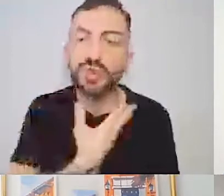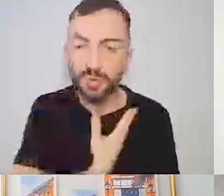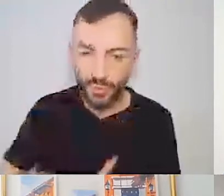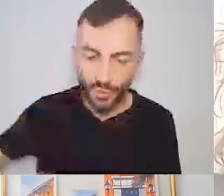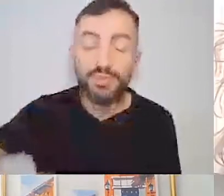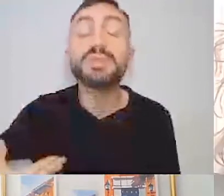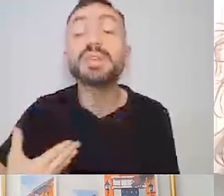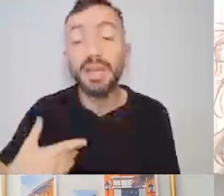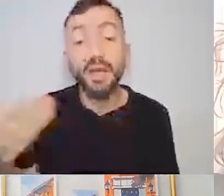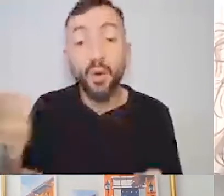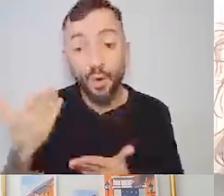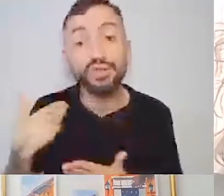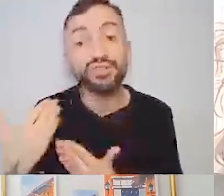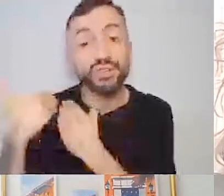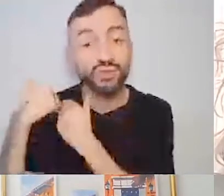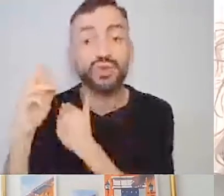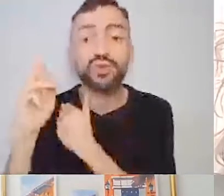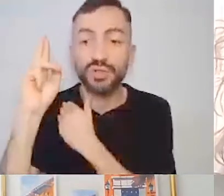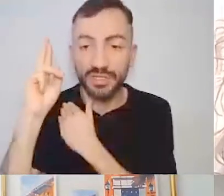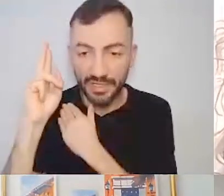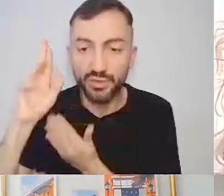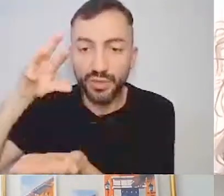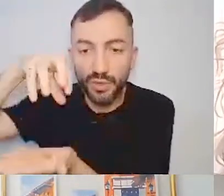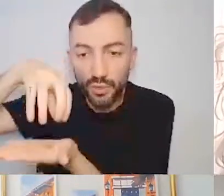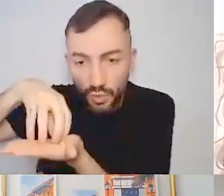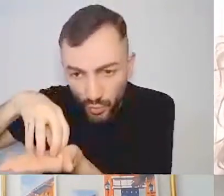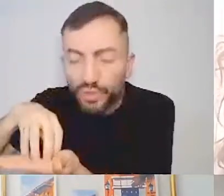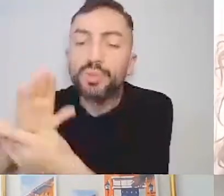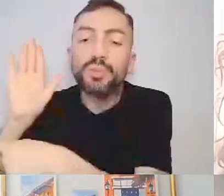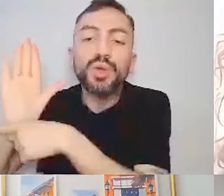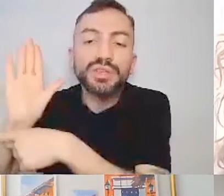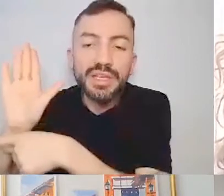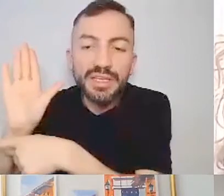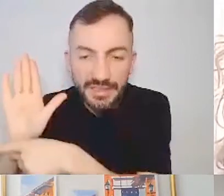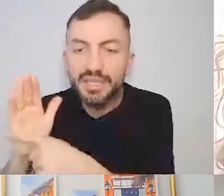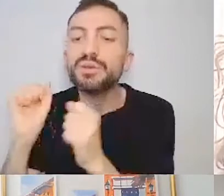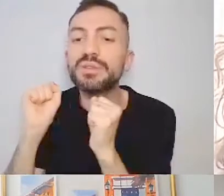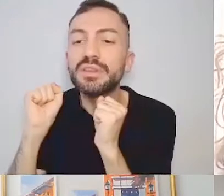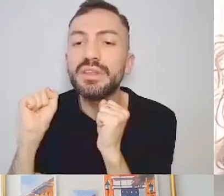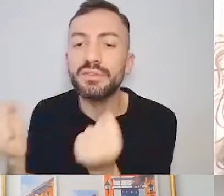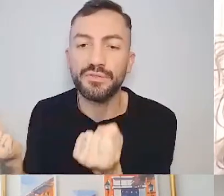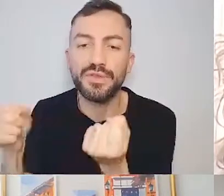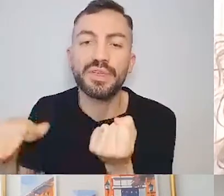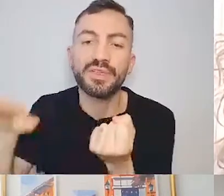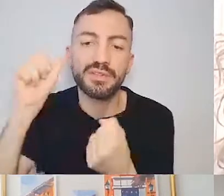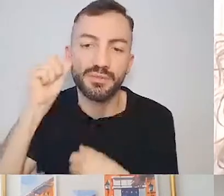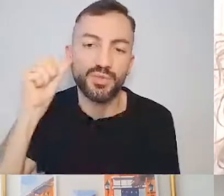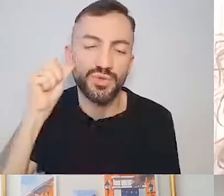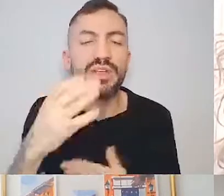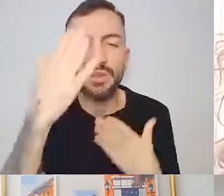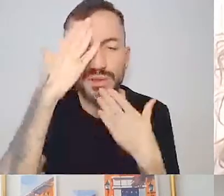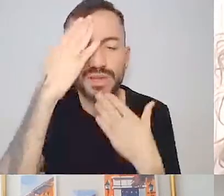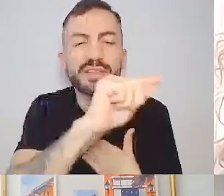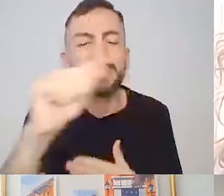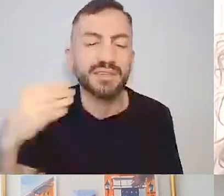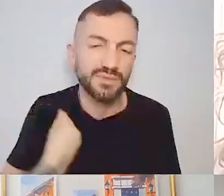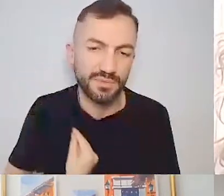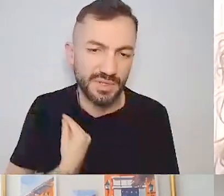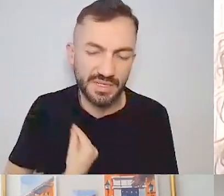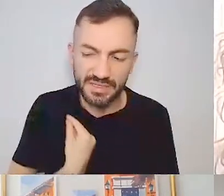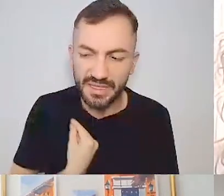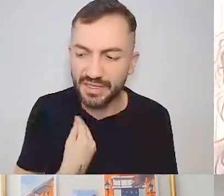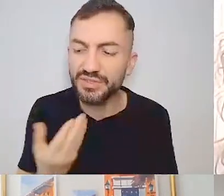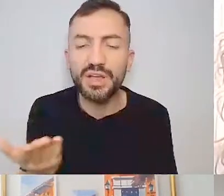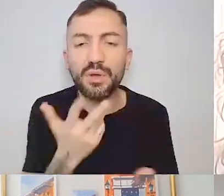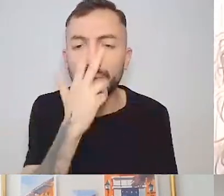coordenadora do Núcleo de Promoção e Defesa dos Direitos das Mulheres. Agradeço, né, a todas e todos que estão presentes. Nós estamos aí